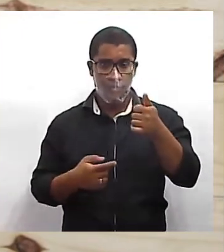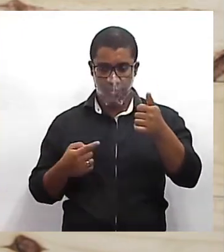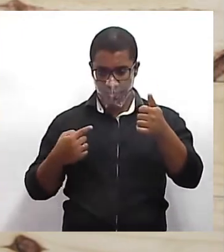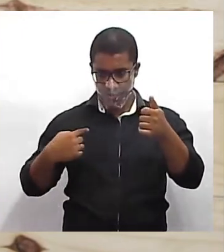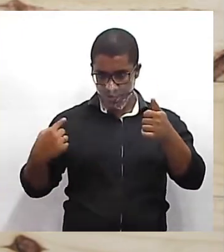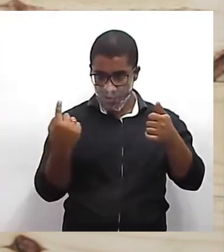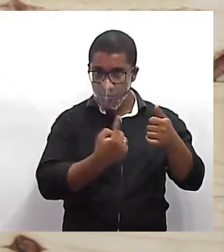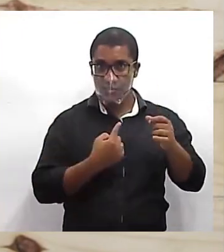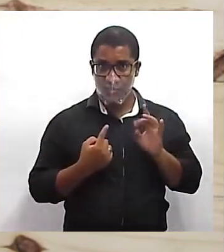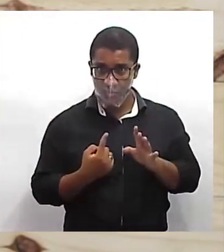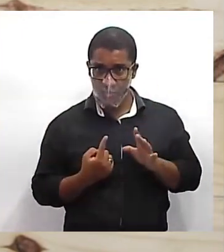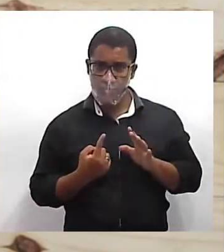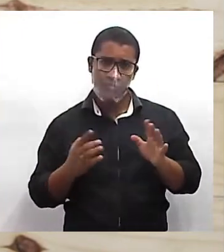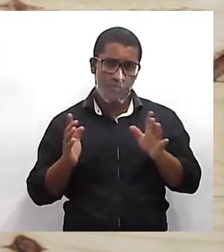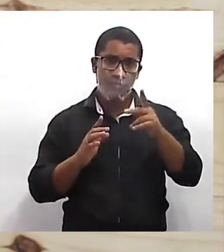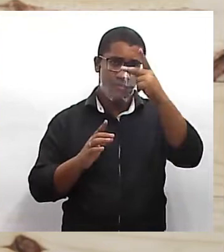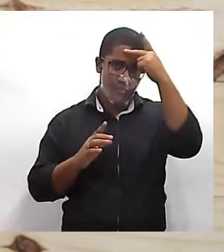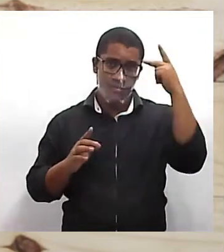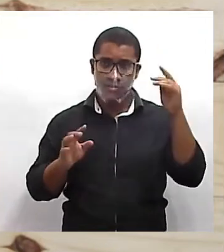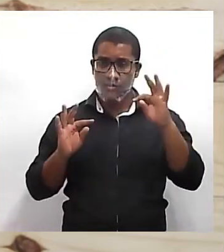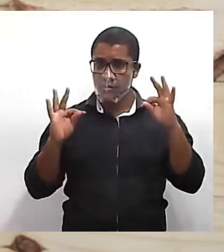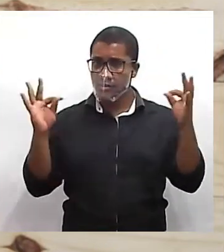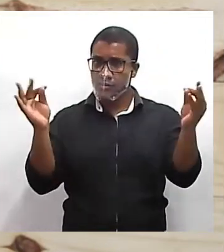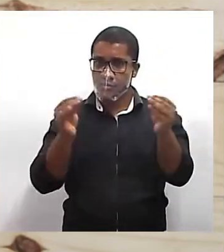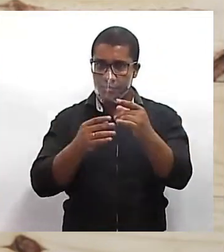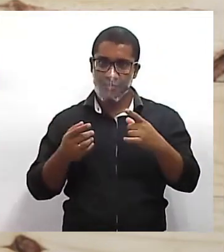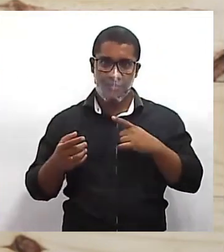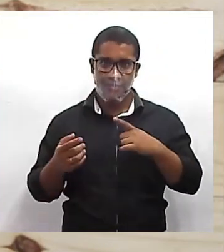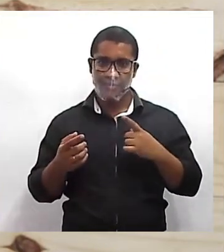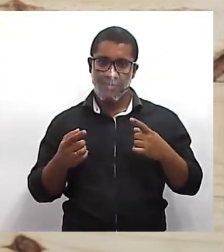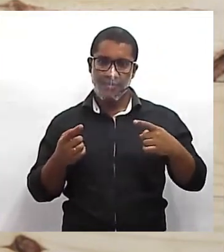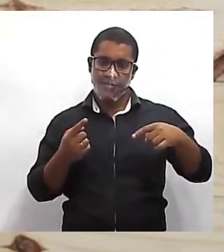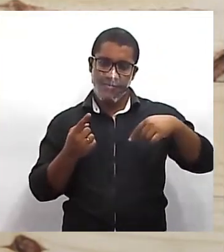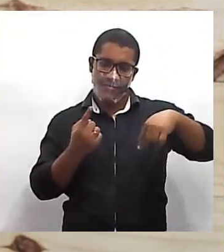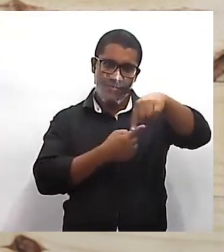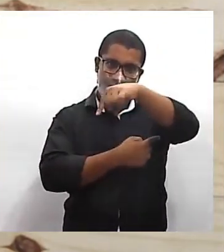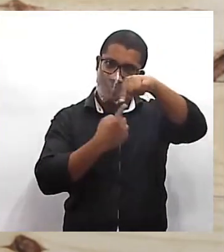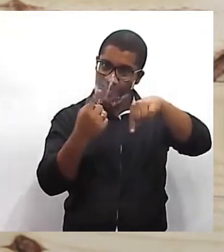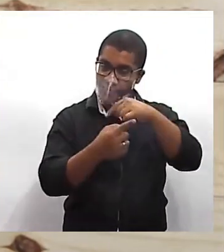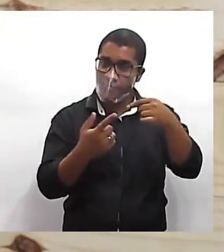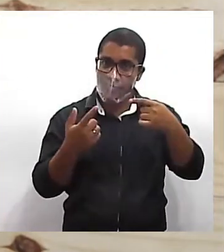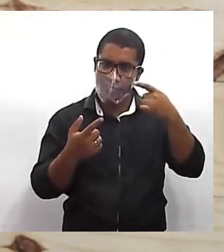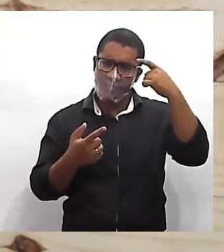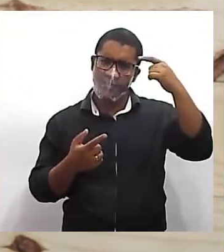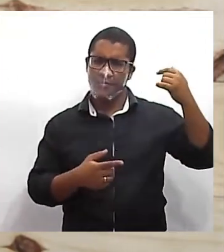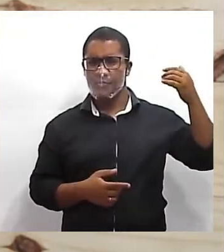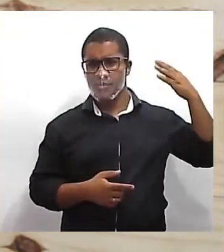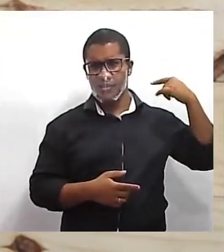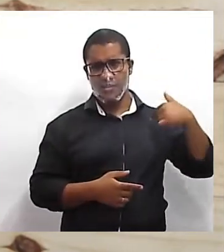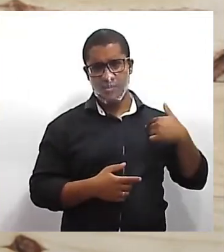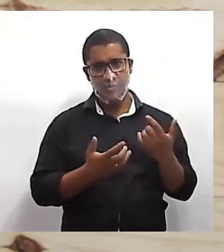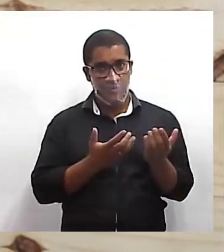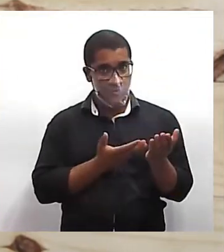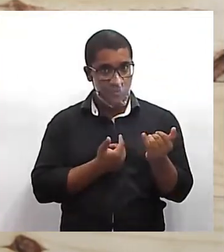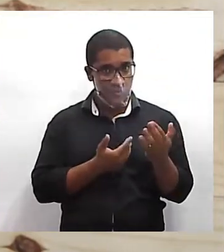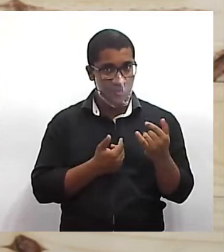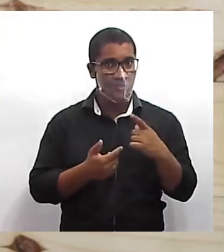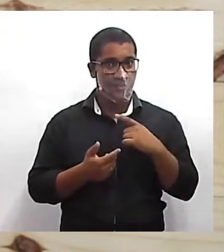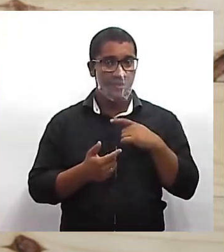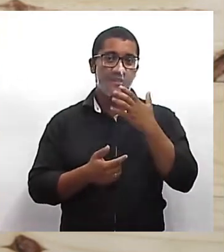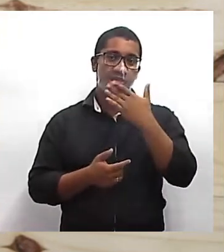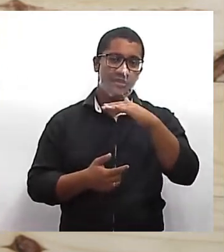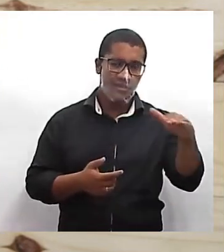pessoas que estão em nossa volta, né? Antigamente, eu me lembro que quando eu era jovem, criança,